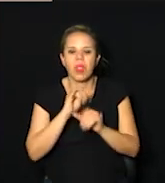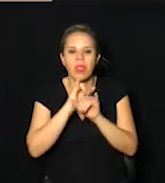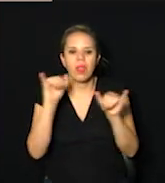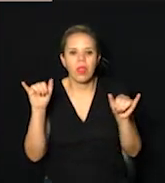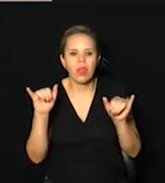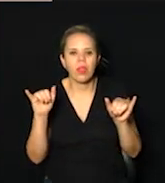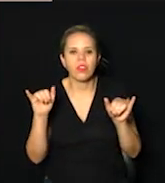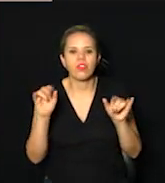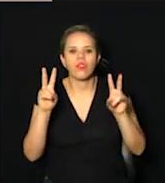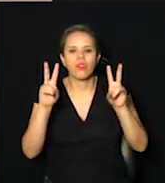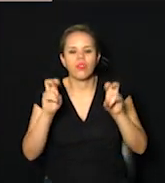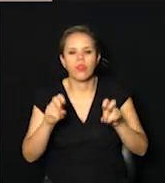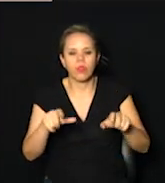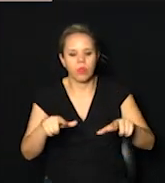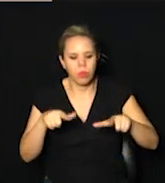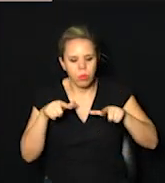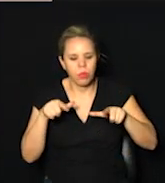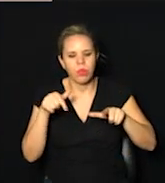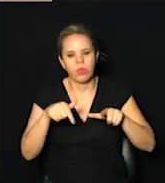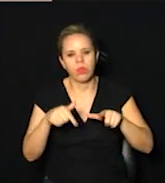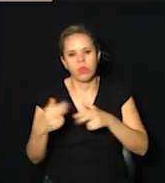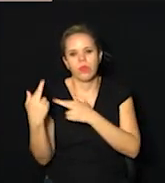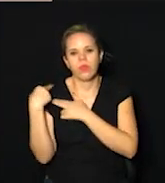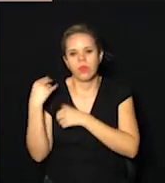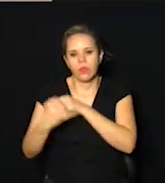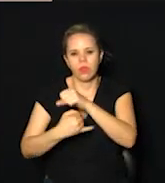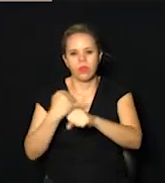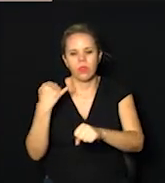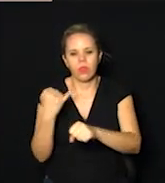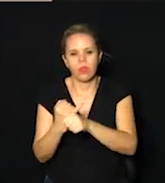de estabelecimento responsável está no site